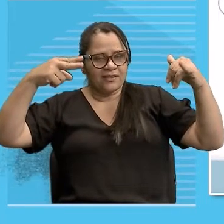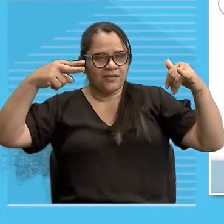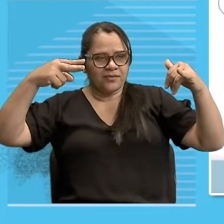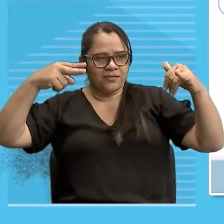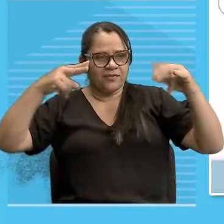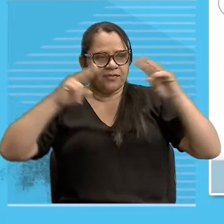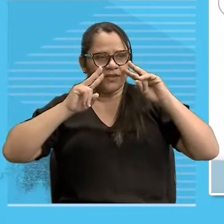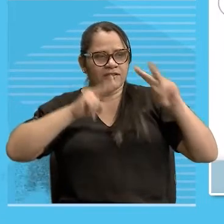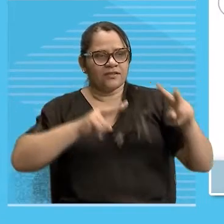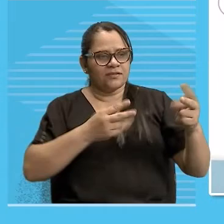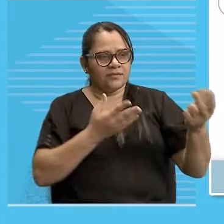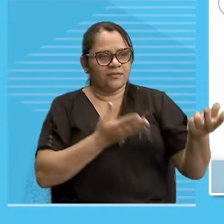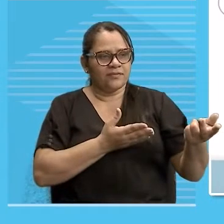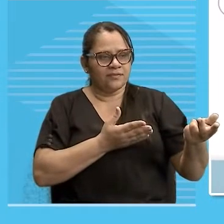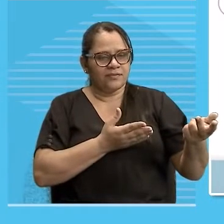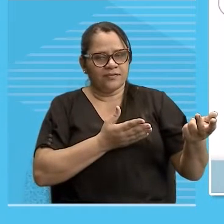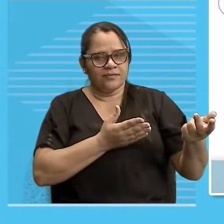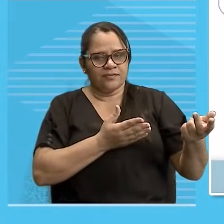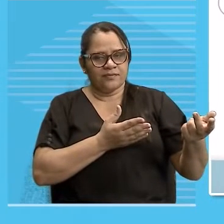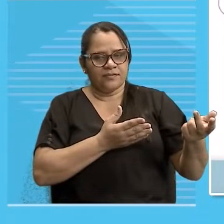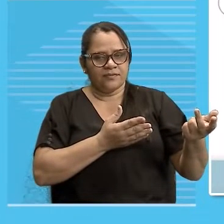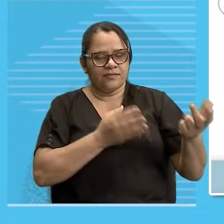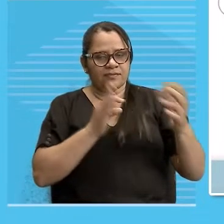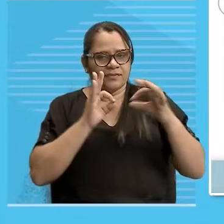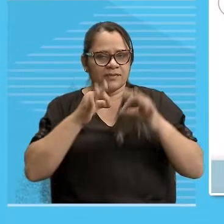Olha aí. Tá bom?